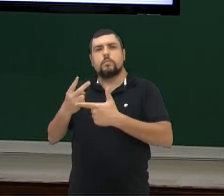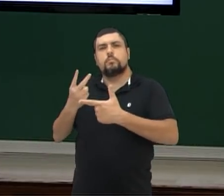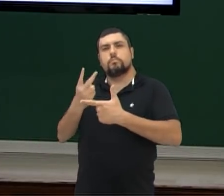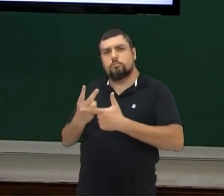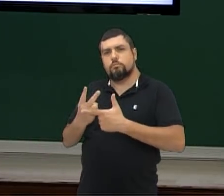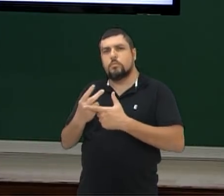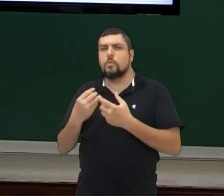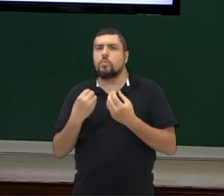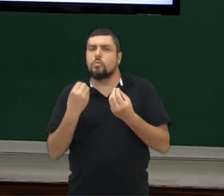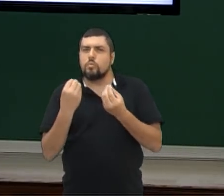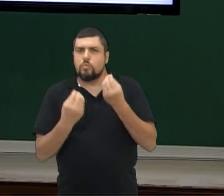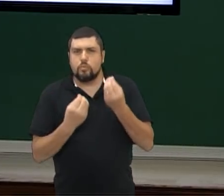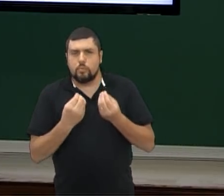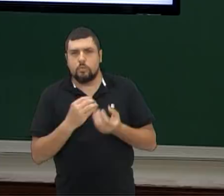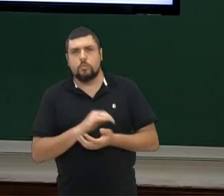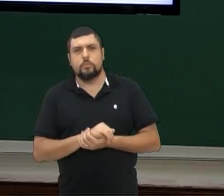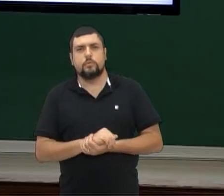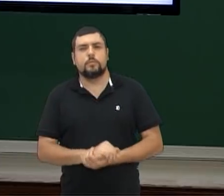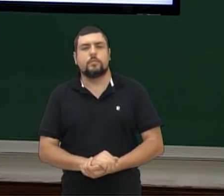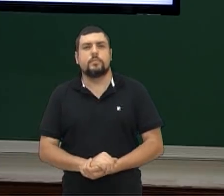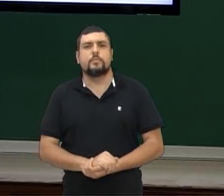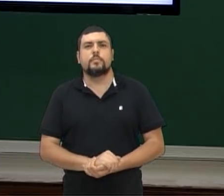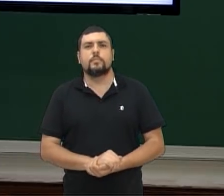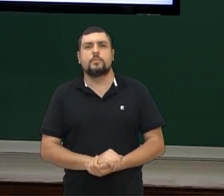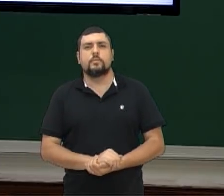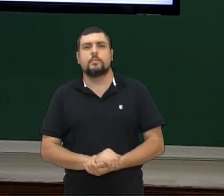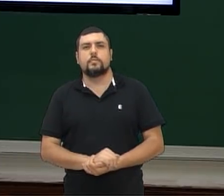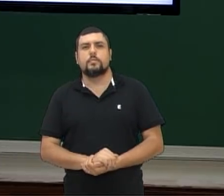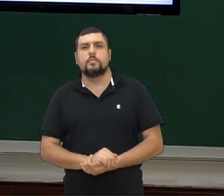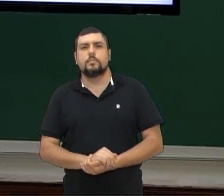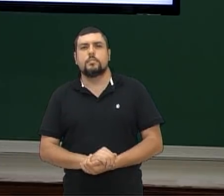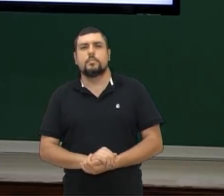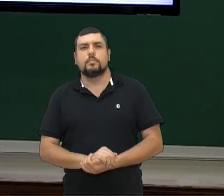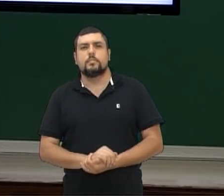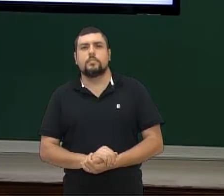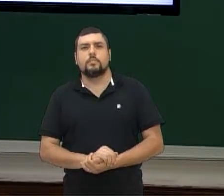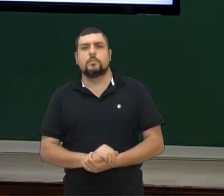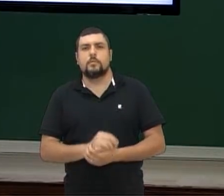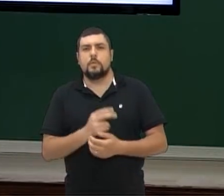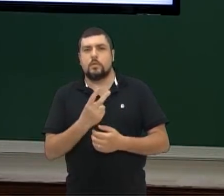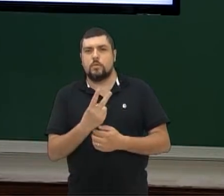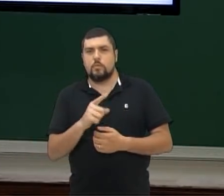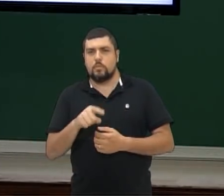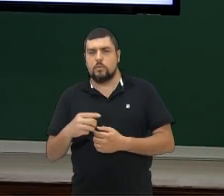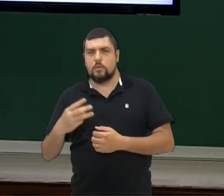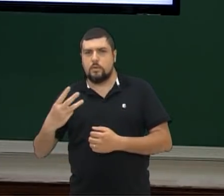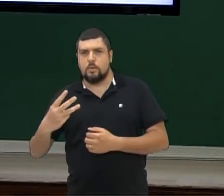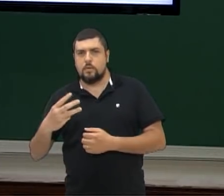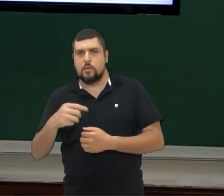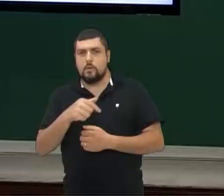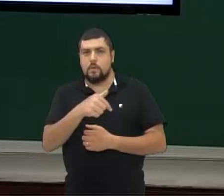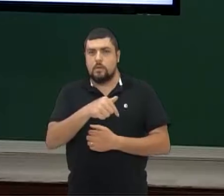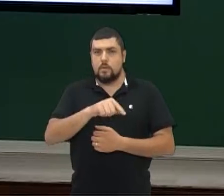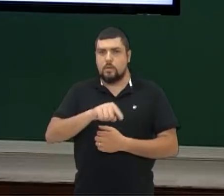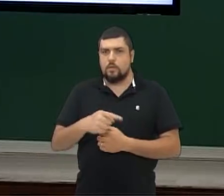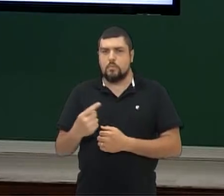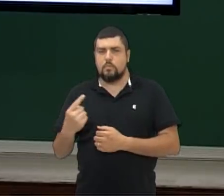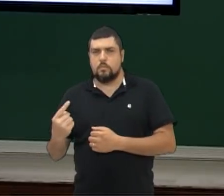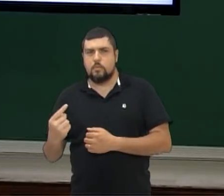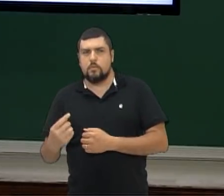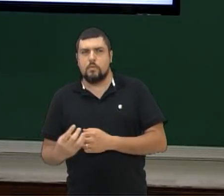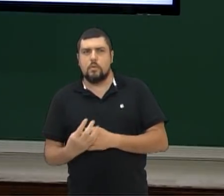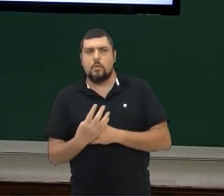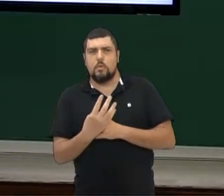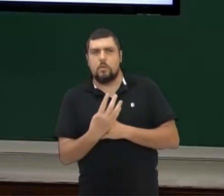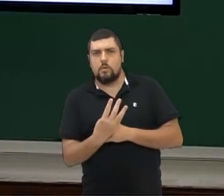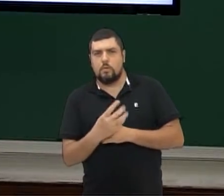inteiro 2. Então, seria 2 e 3, 7 e 1 e 4 e 5. A